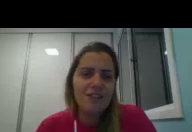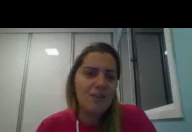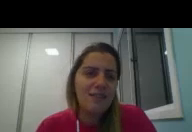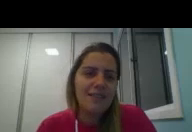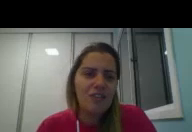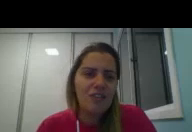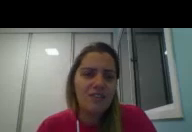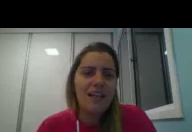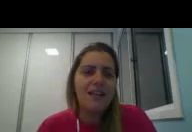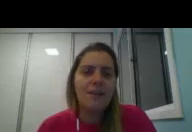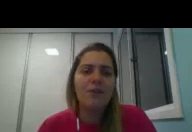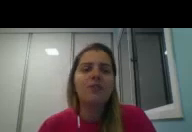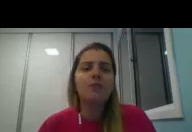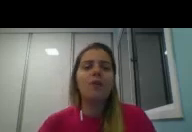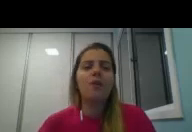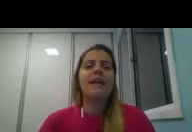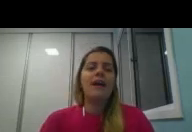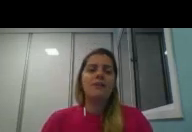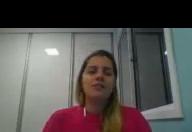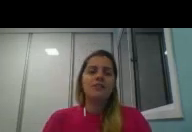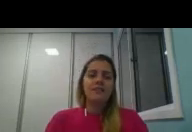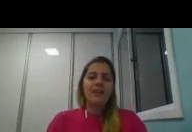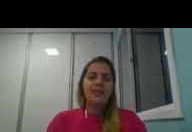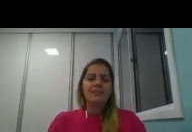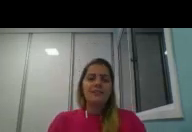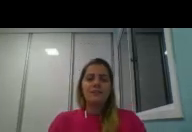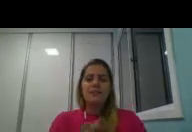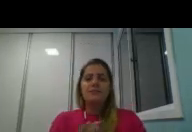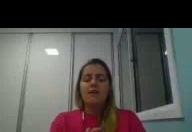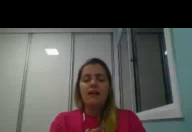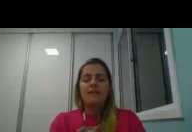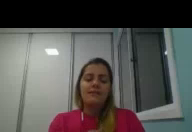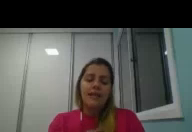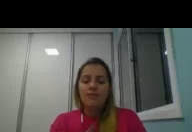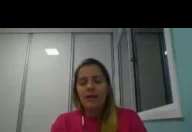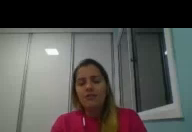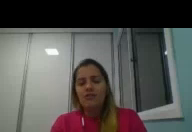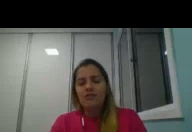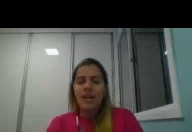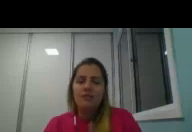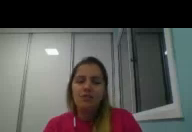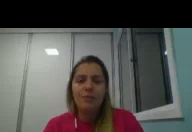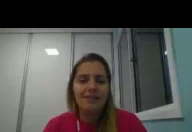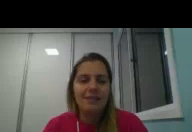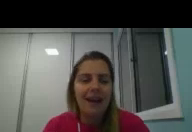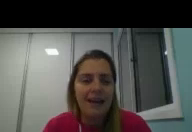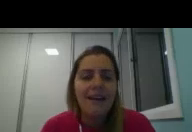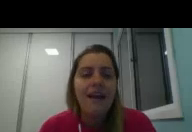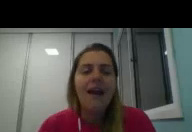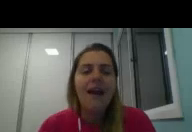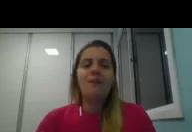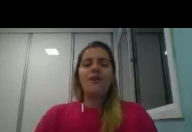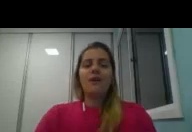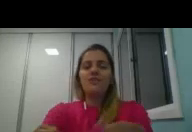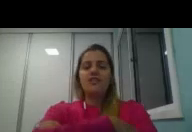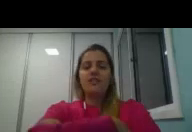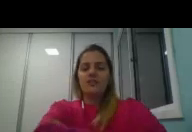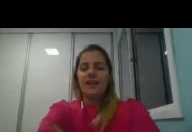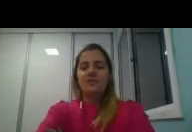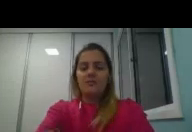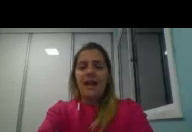Outras características, ela tem uma série de curiosidades. A posição do polegar, quando a gente entrelaça as mãos, se é o lado esquerdo ou o lado direito que sobressai.